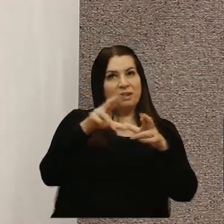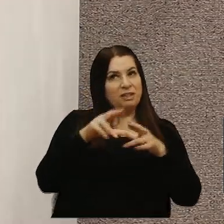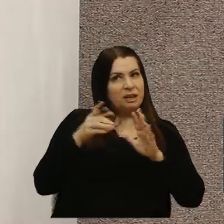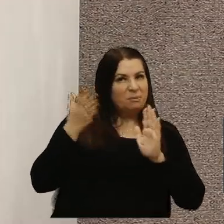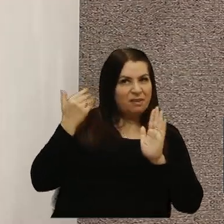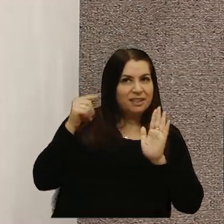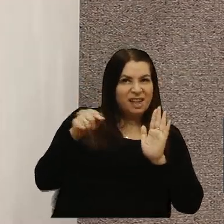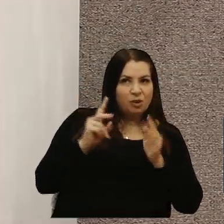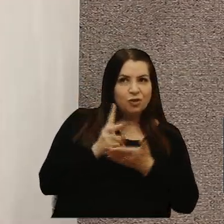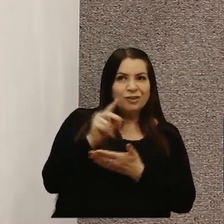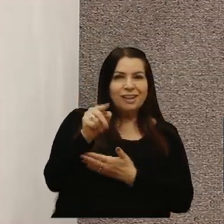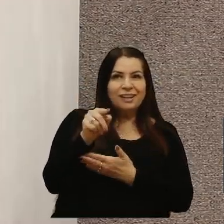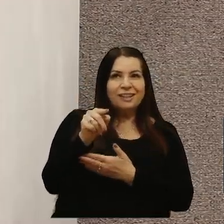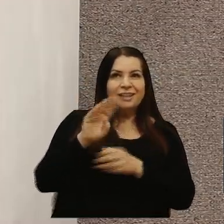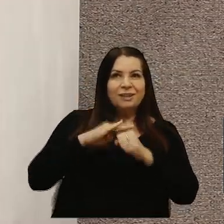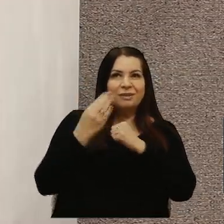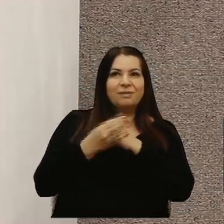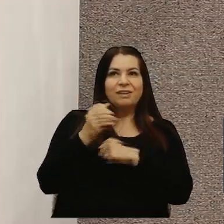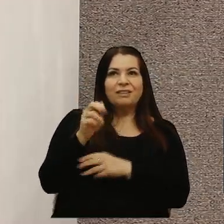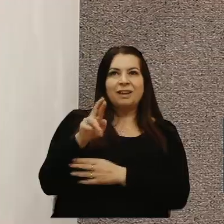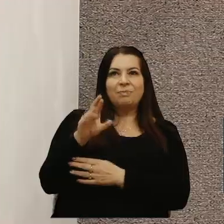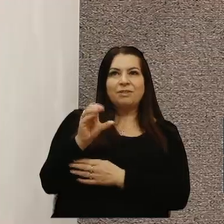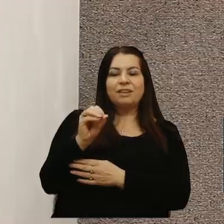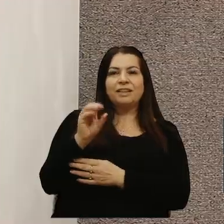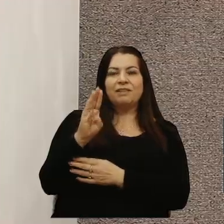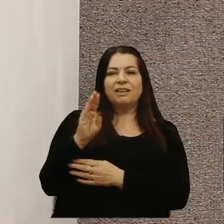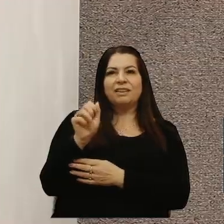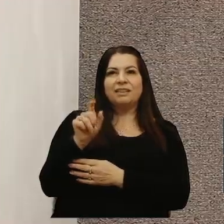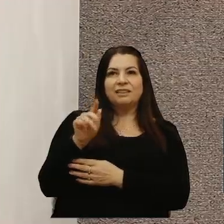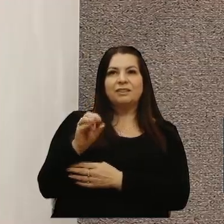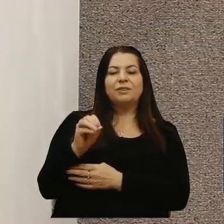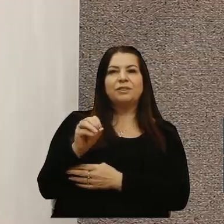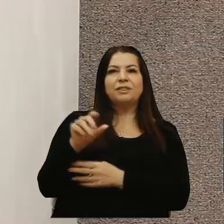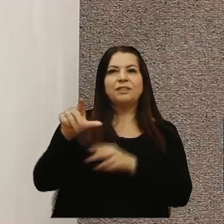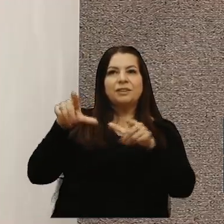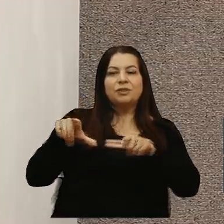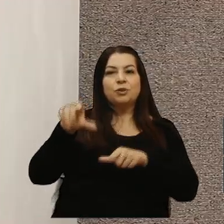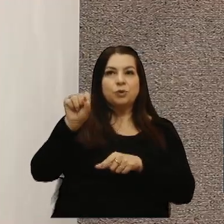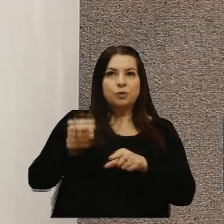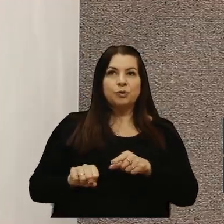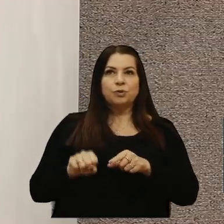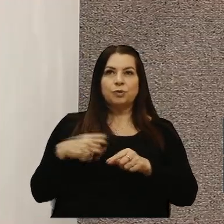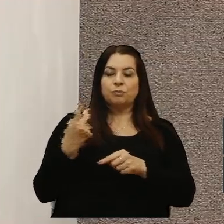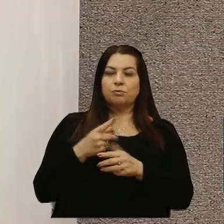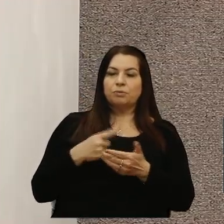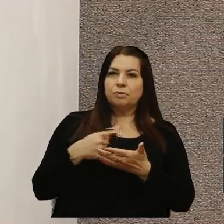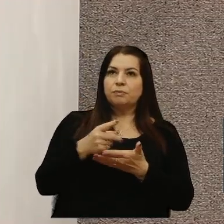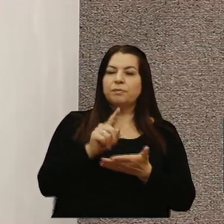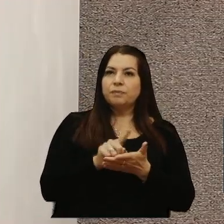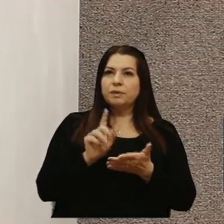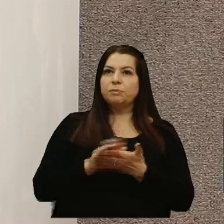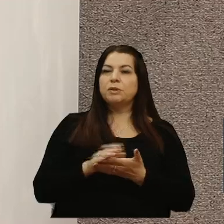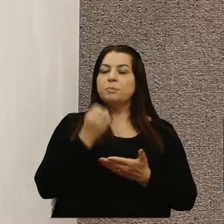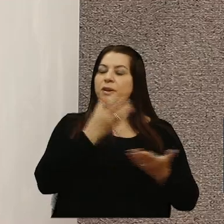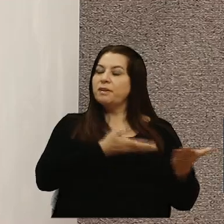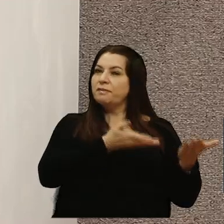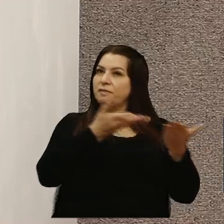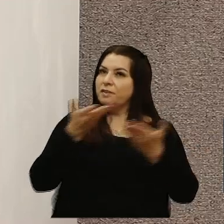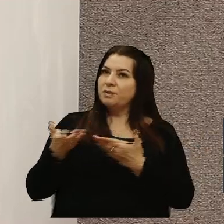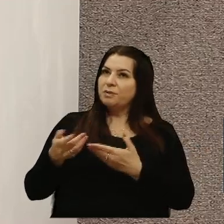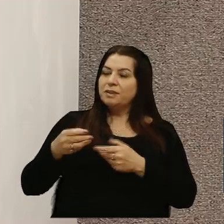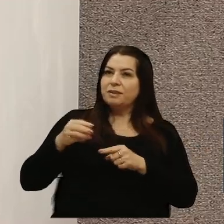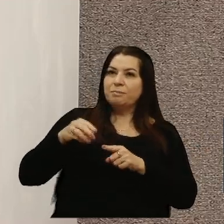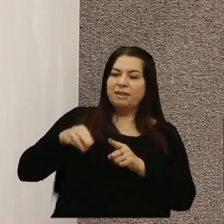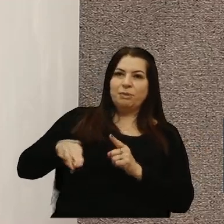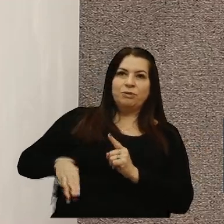era, acho que segue lá, né? Bairro Arcobaleno, Zona Sul. E por muito tempo foi vereador desta casa também, seja muito bem-vindo, o pessoal do